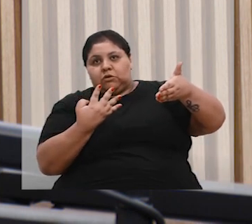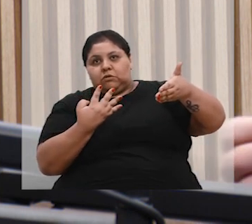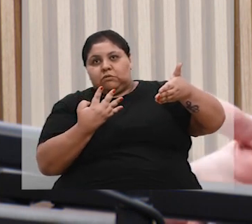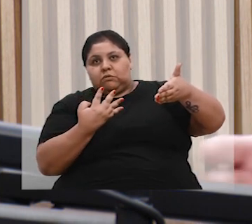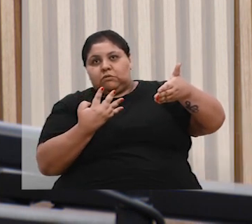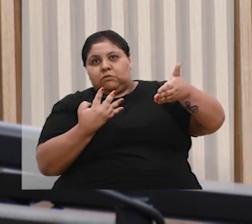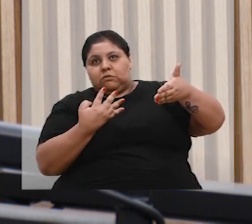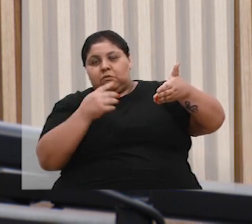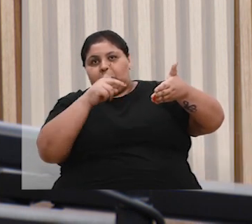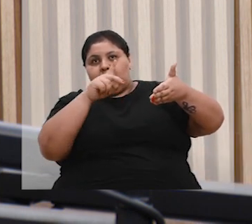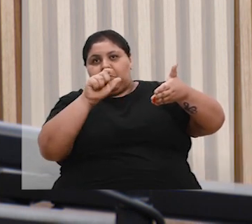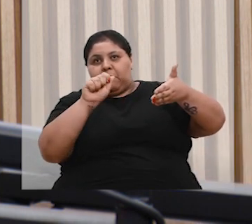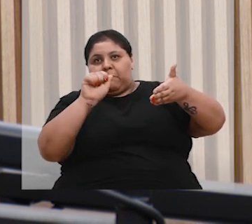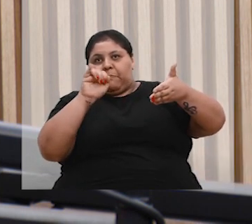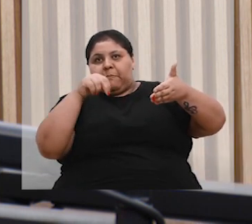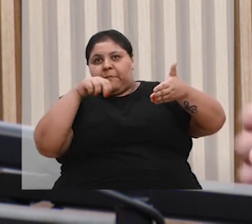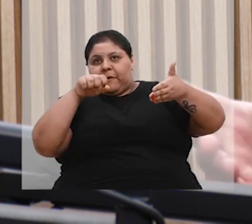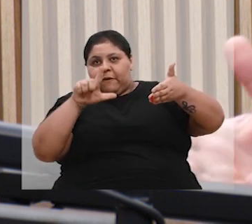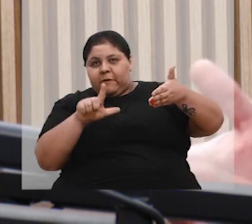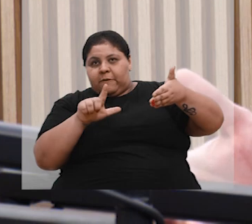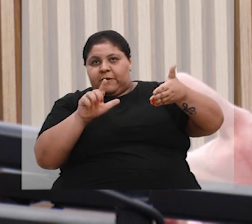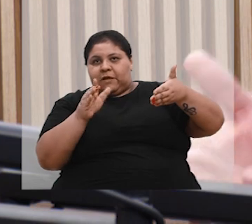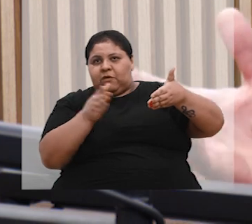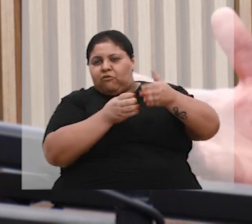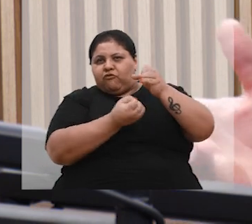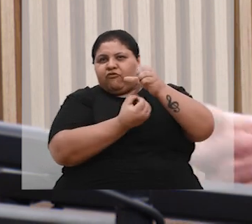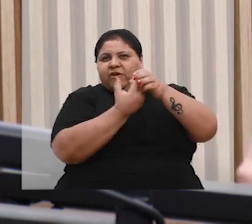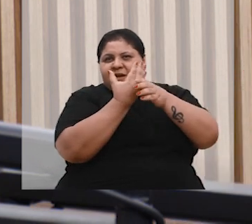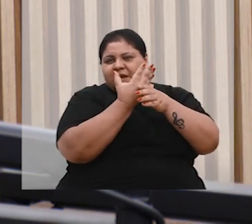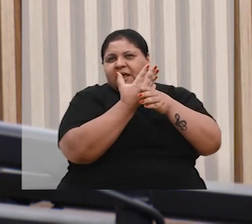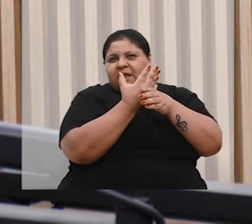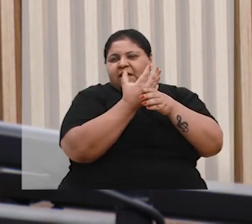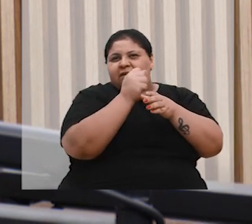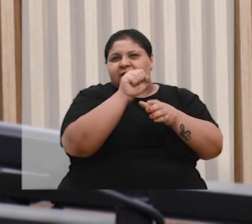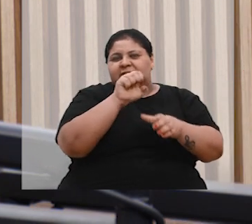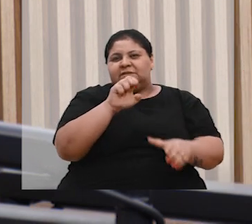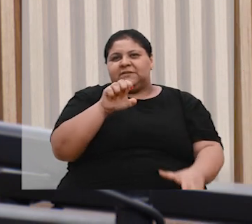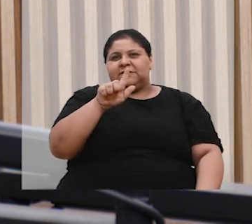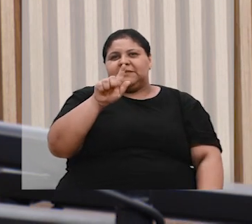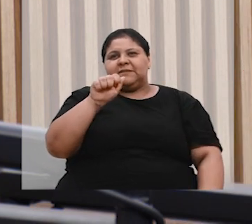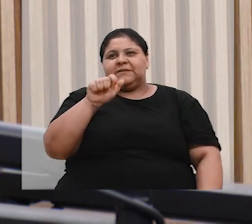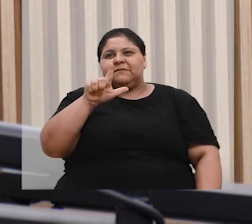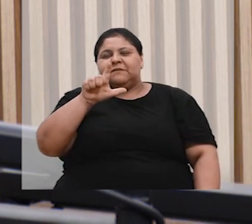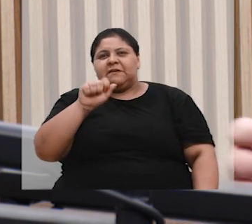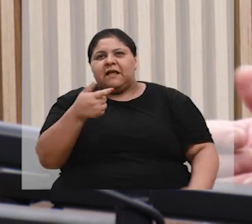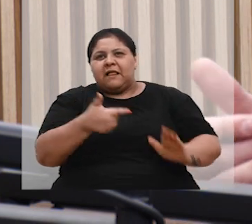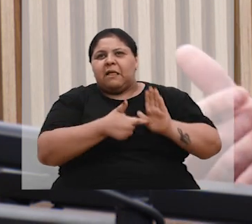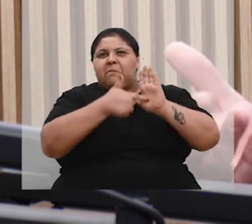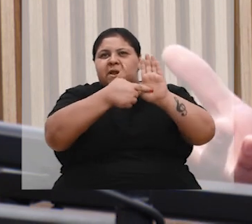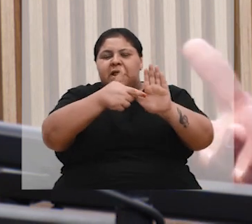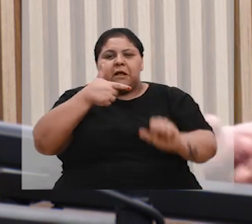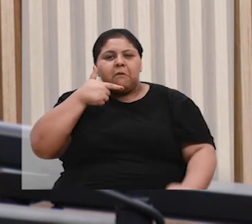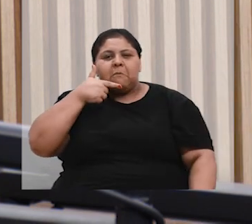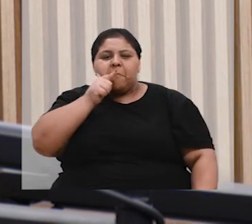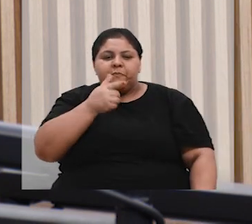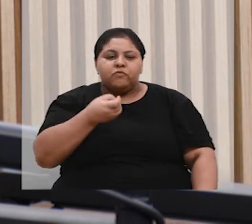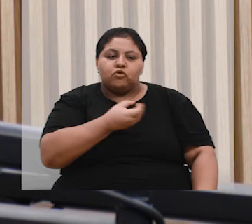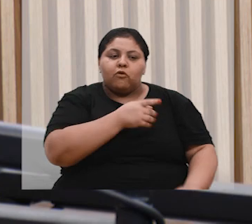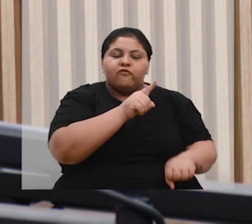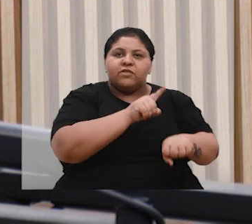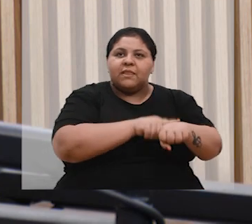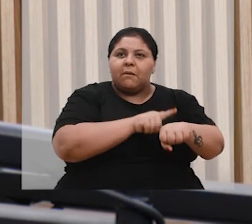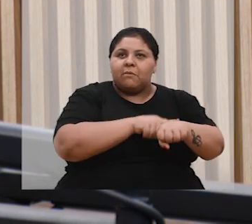que seriam feitos pelo Bruno Segala, que apresentaria essa sagra da imigração e essa conquista